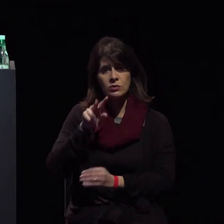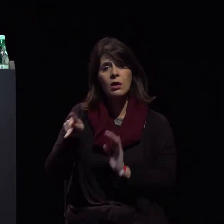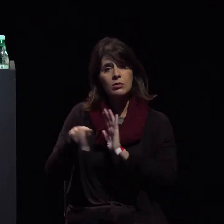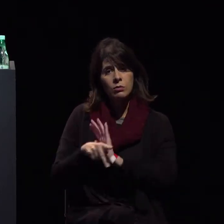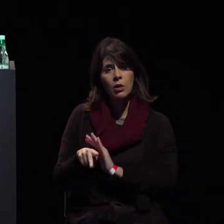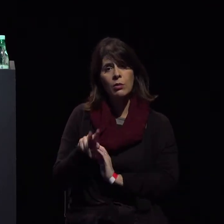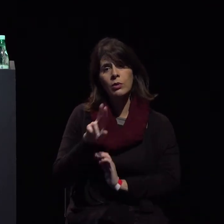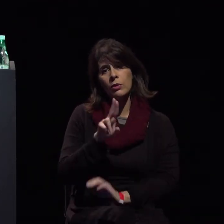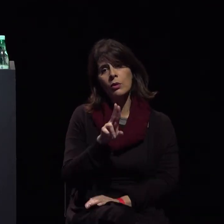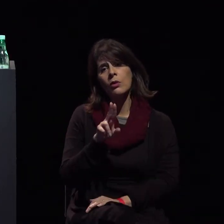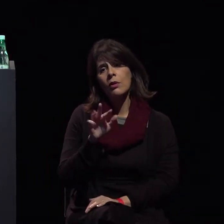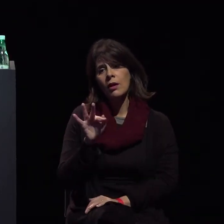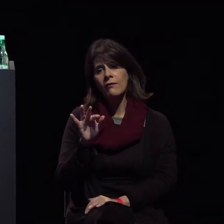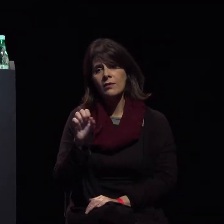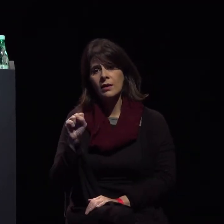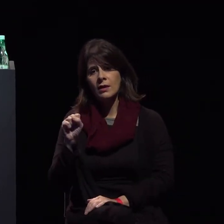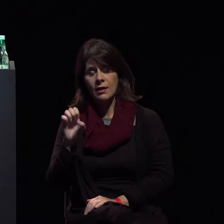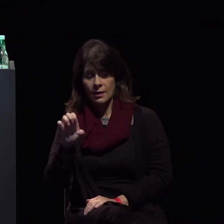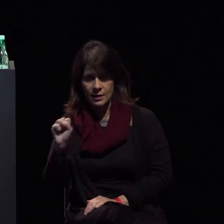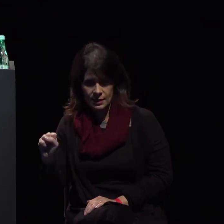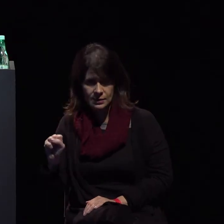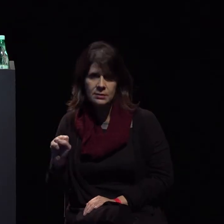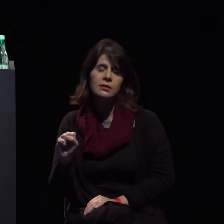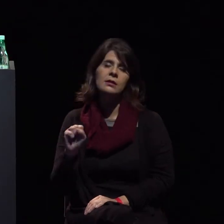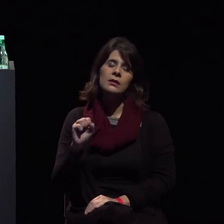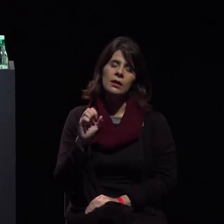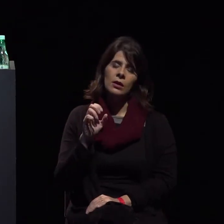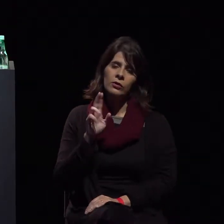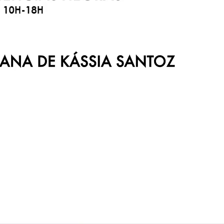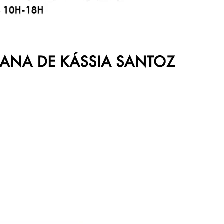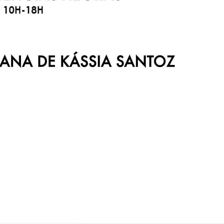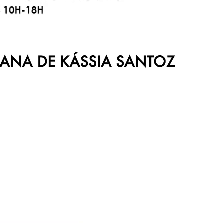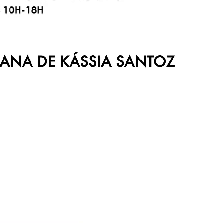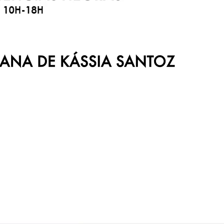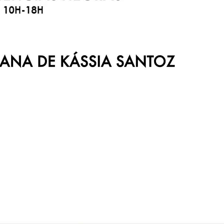no museu atuo no Núcleo de Mediação em Programas